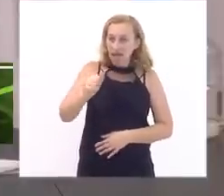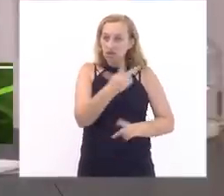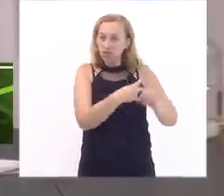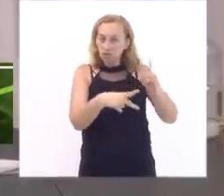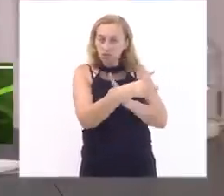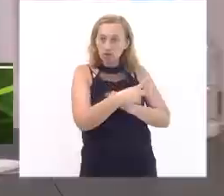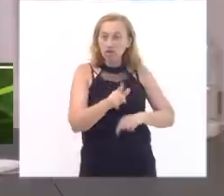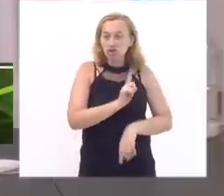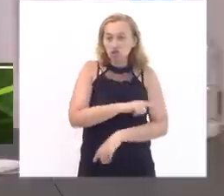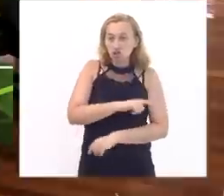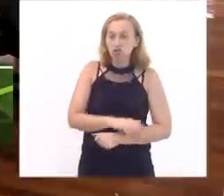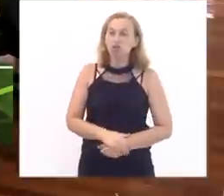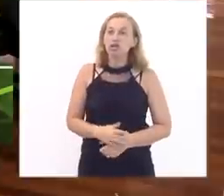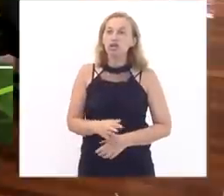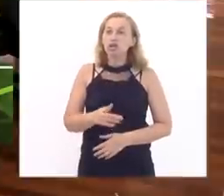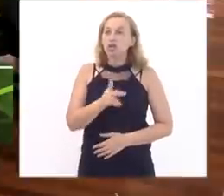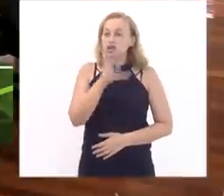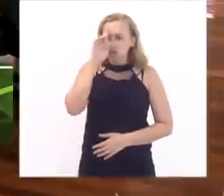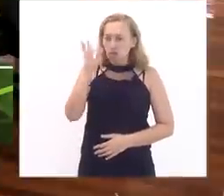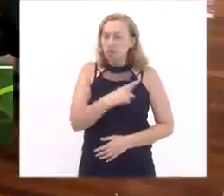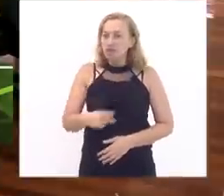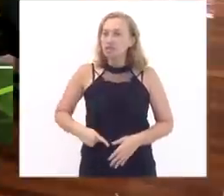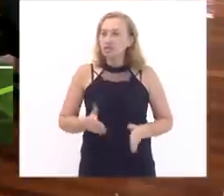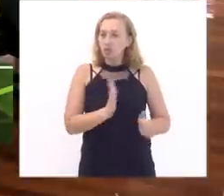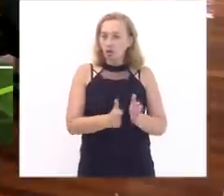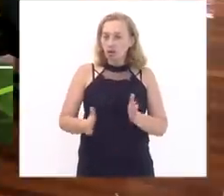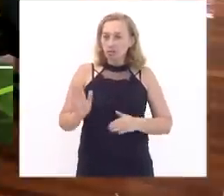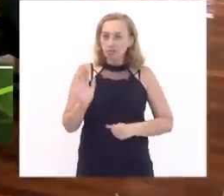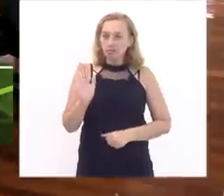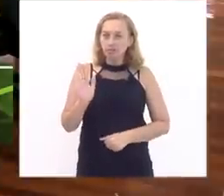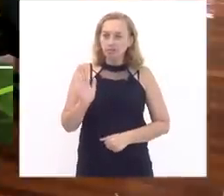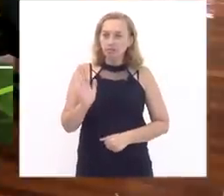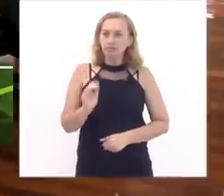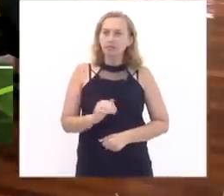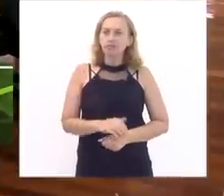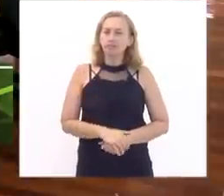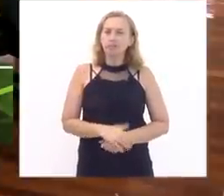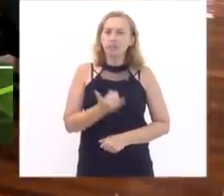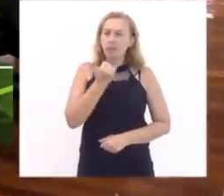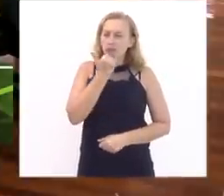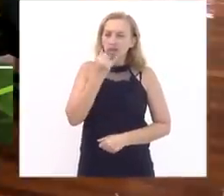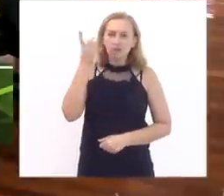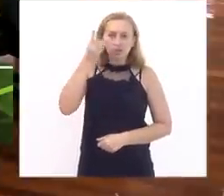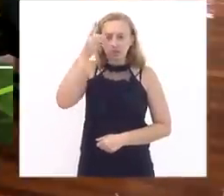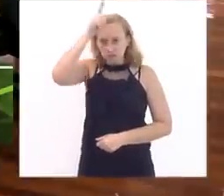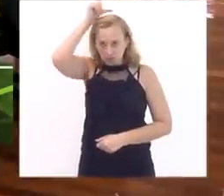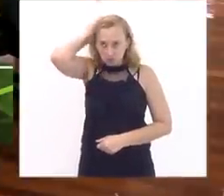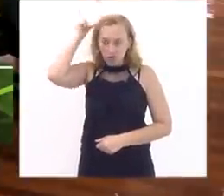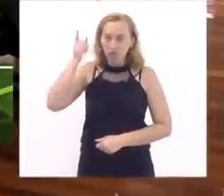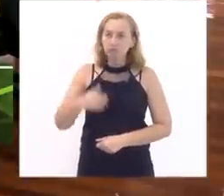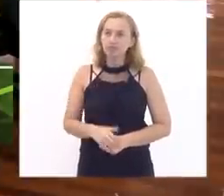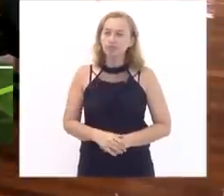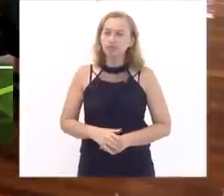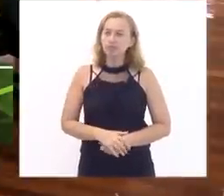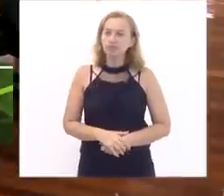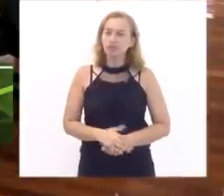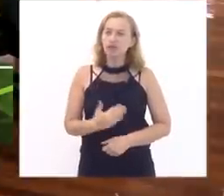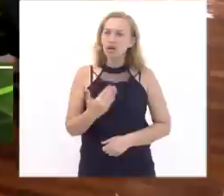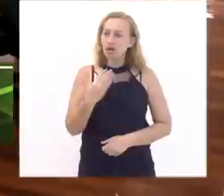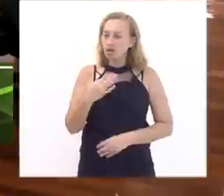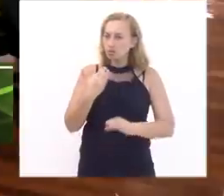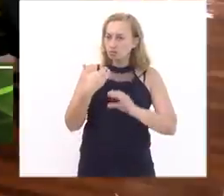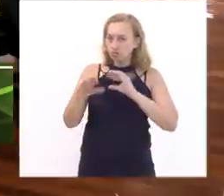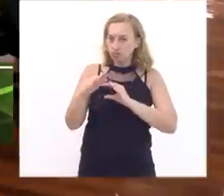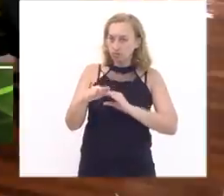gestores. Presidente, só uma questão de ordem. Questão de ordem. Perdão, Luiz Paulo. Doutor Luiz. Eu mandei as mensagens. Eu entreguei a